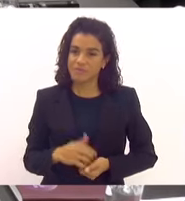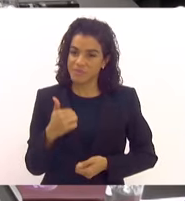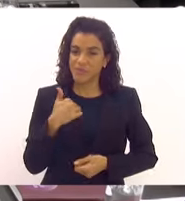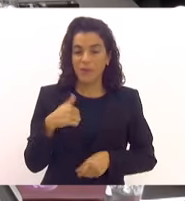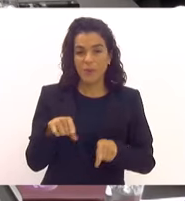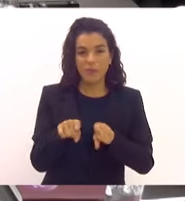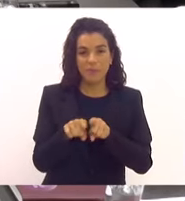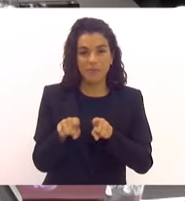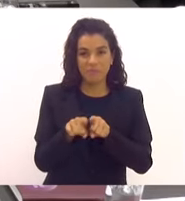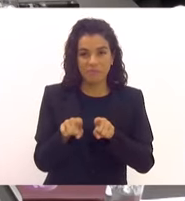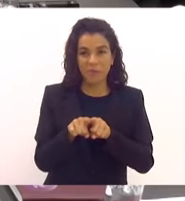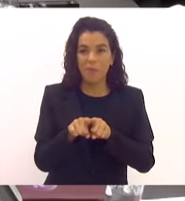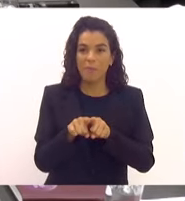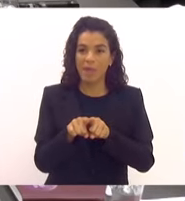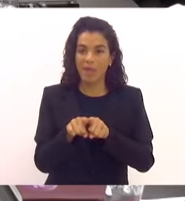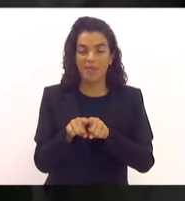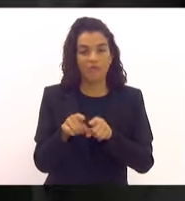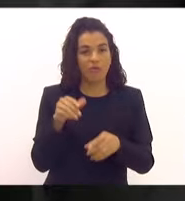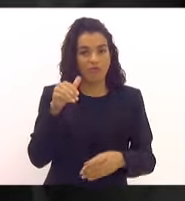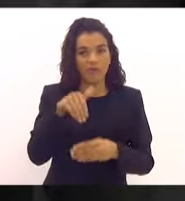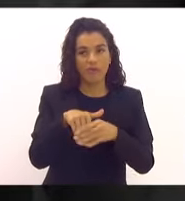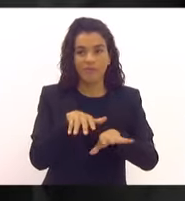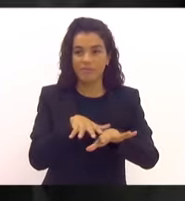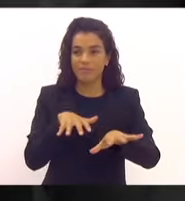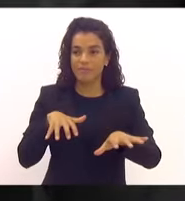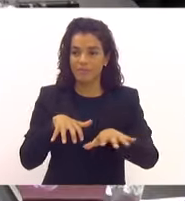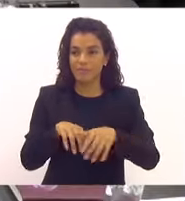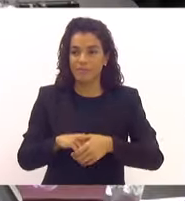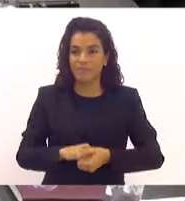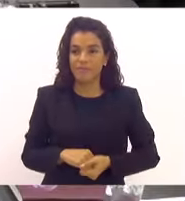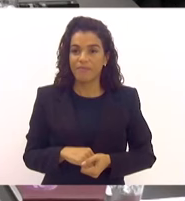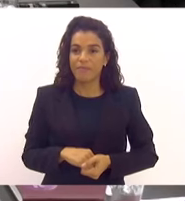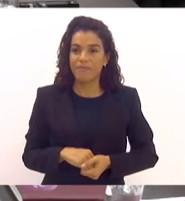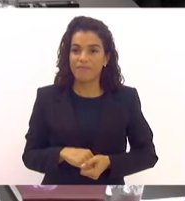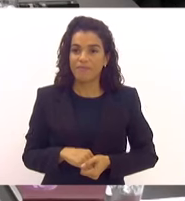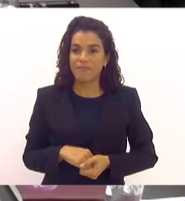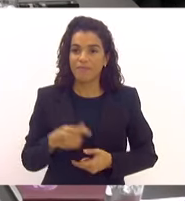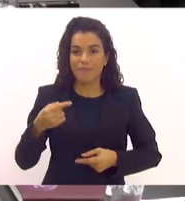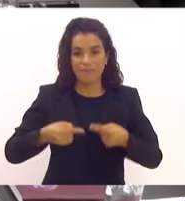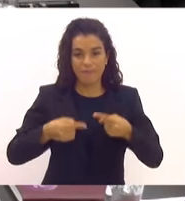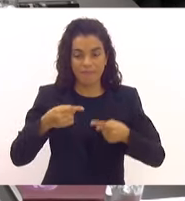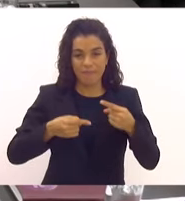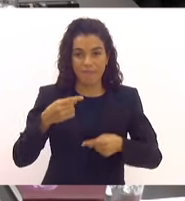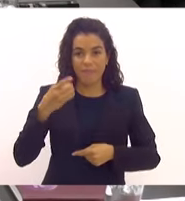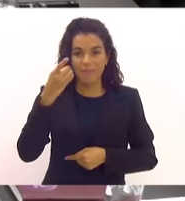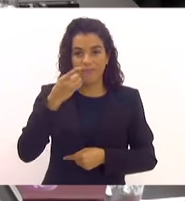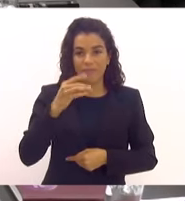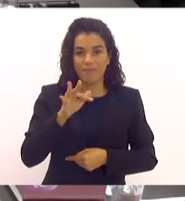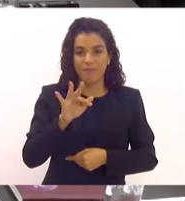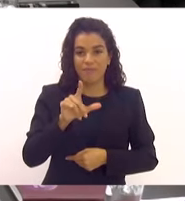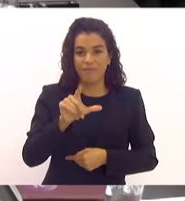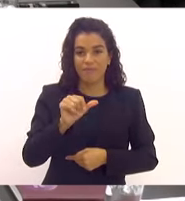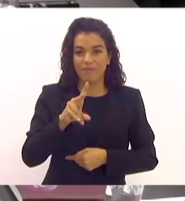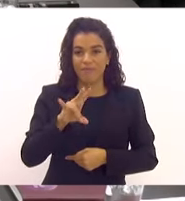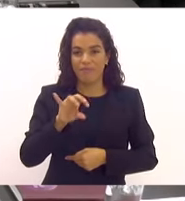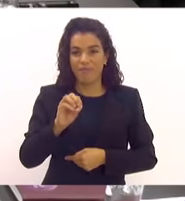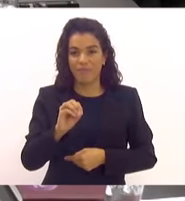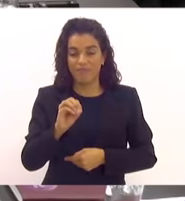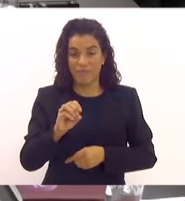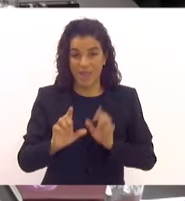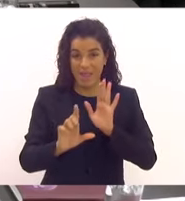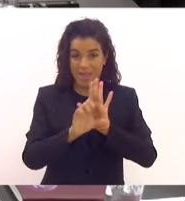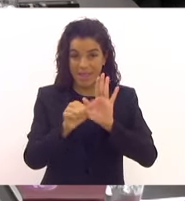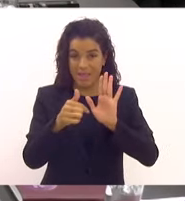acompanhando pela divergência. Então, para discutir, presidente. Para discutir, deputado Flávio Serafini. Presidente, a